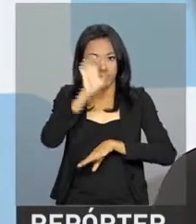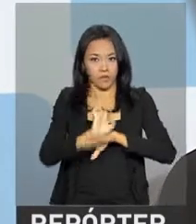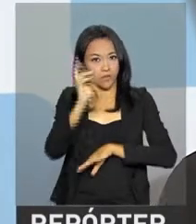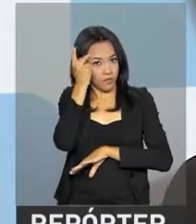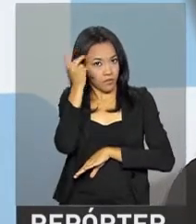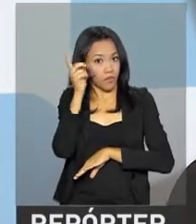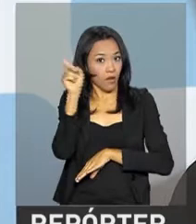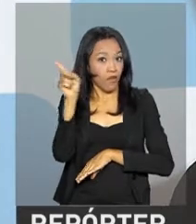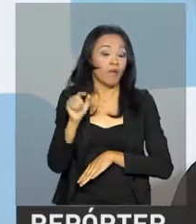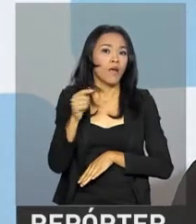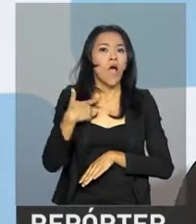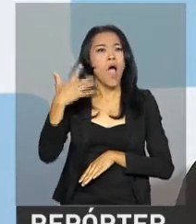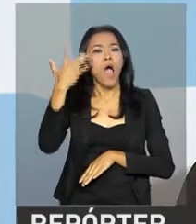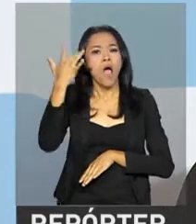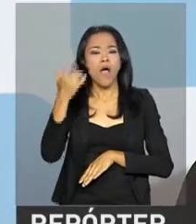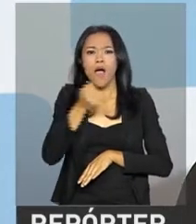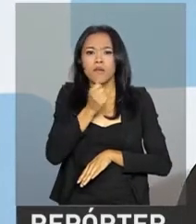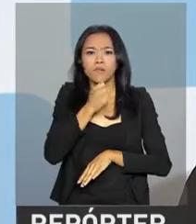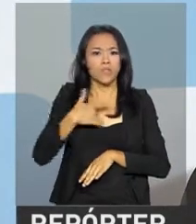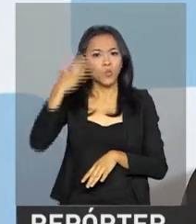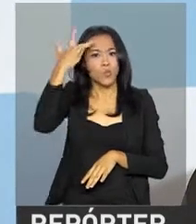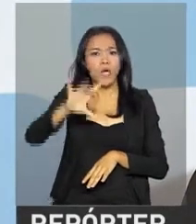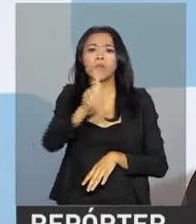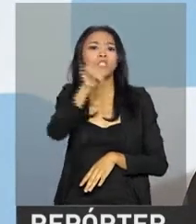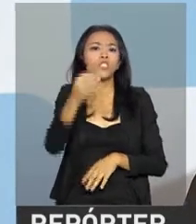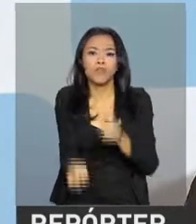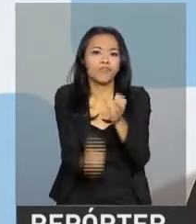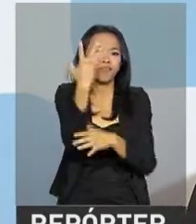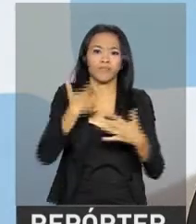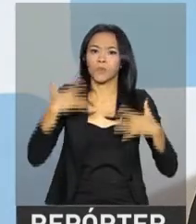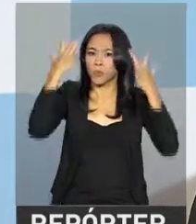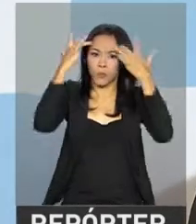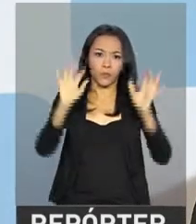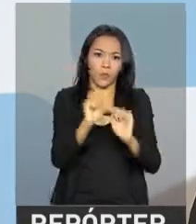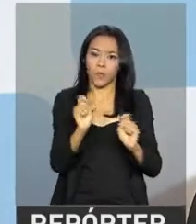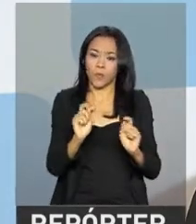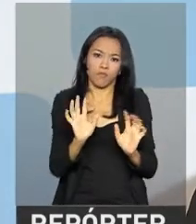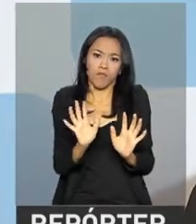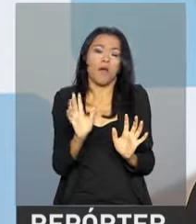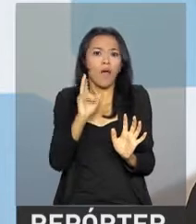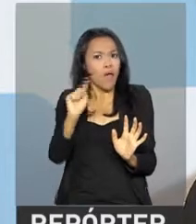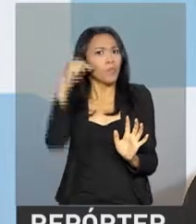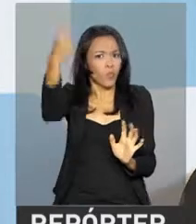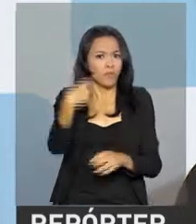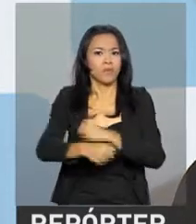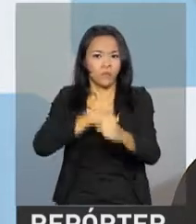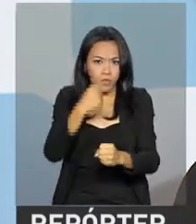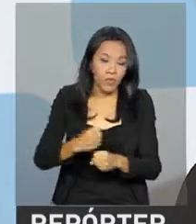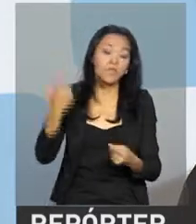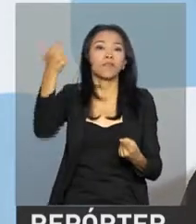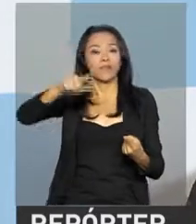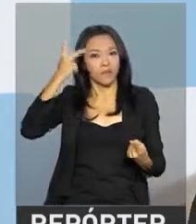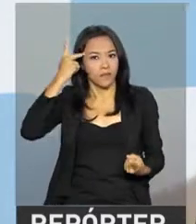no entanto, ainda nós não temos uma data fixada para a implementação. O objetivo do Ministério da Saúde é, no próximo ano, além do município de São